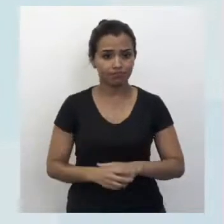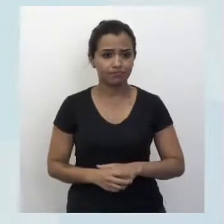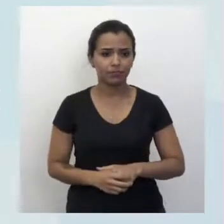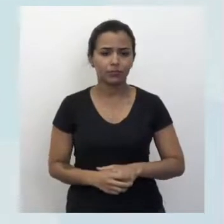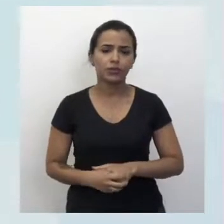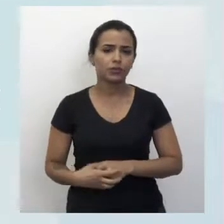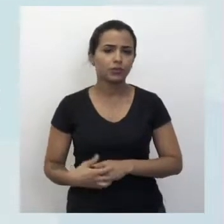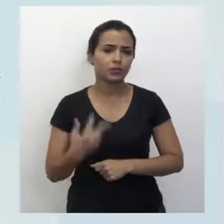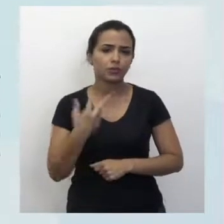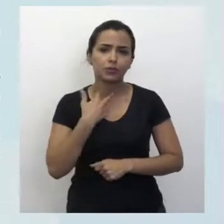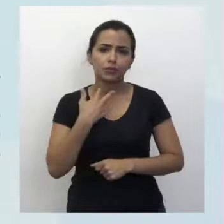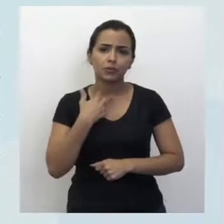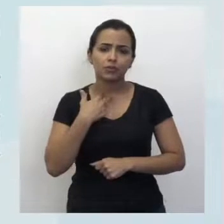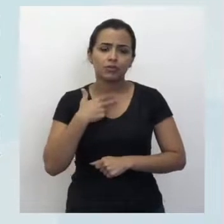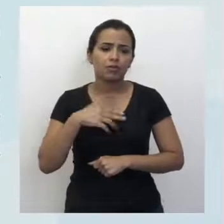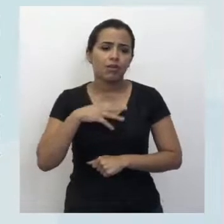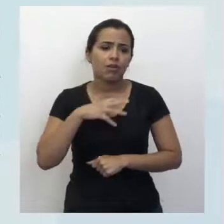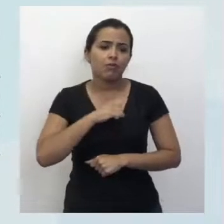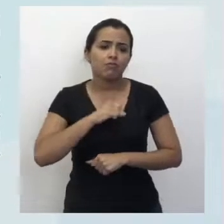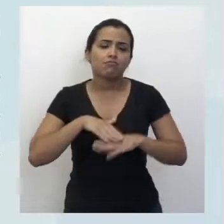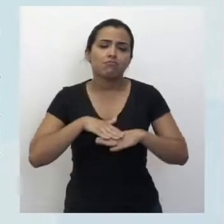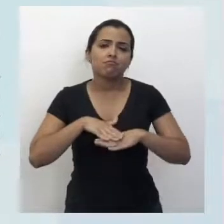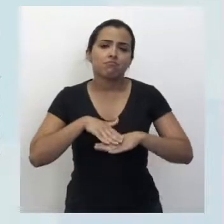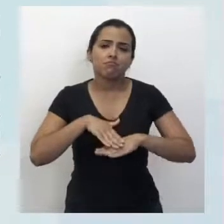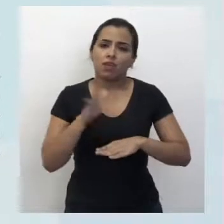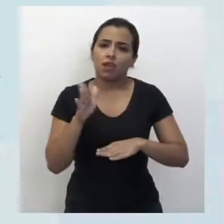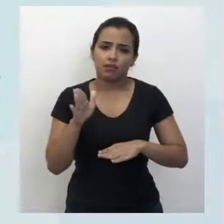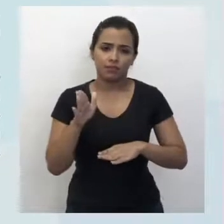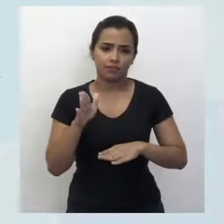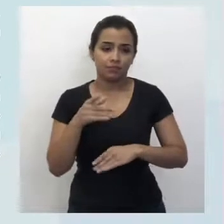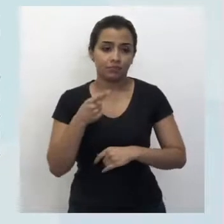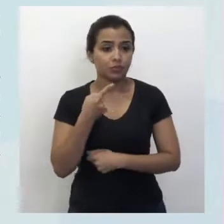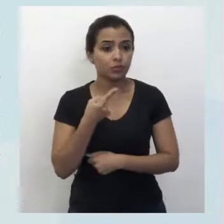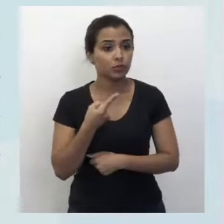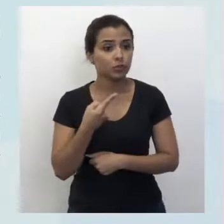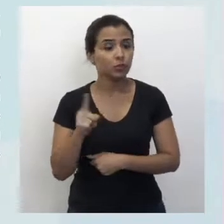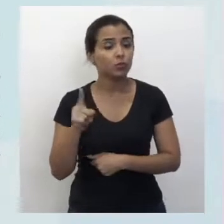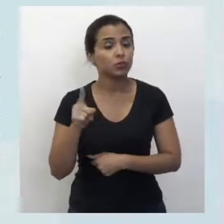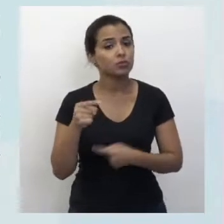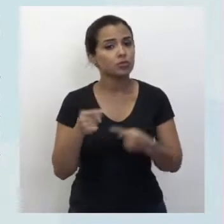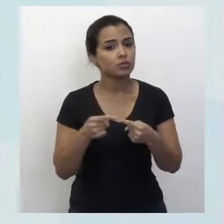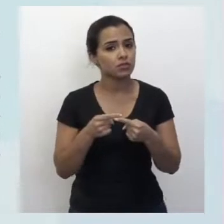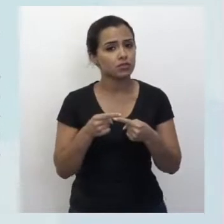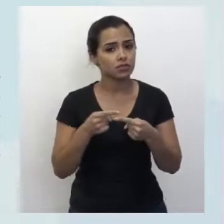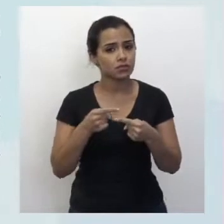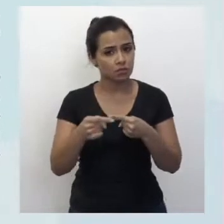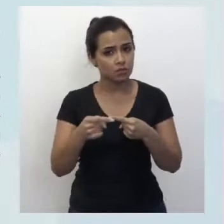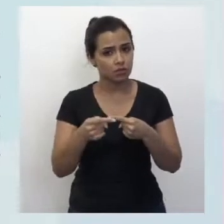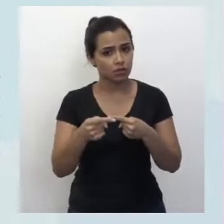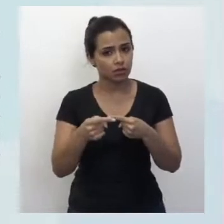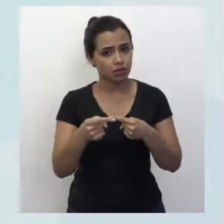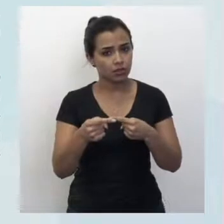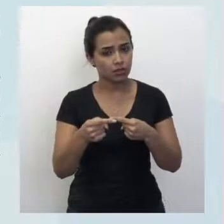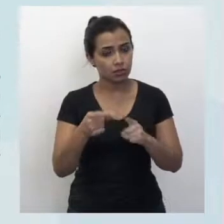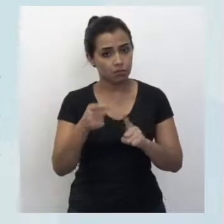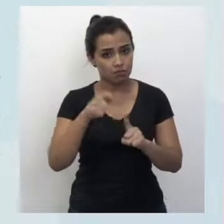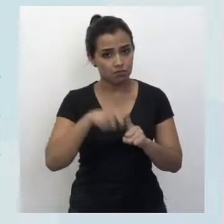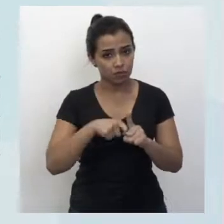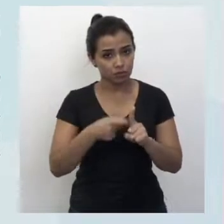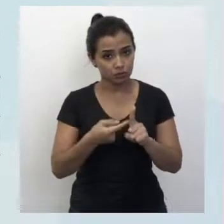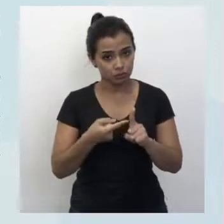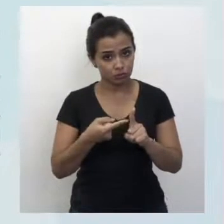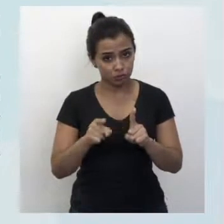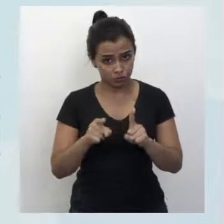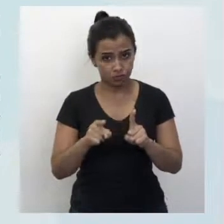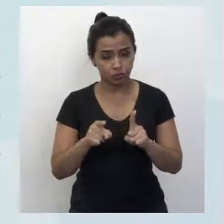ser mais amargos. Foi na última semana do derradeiro mês que a tia